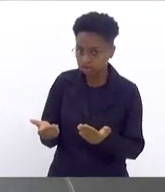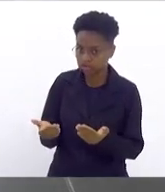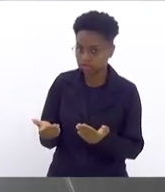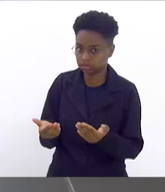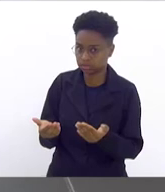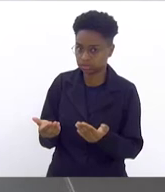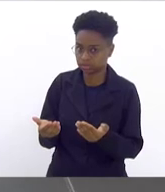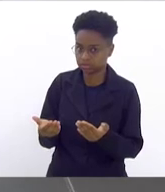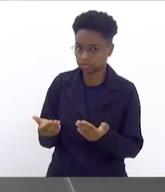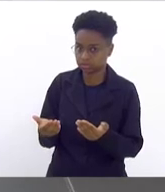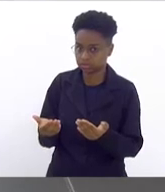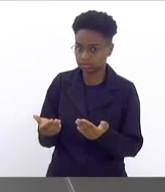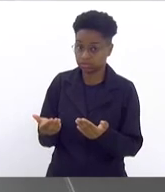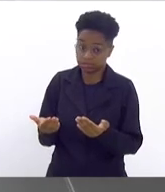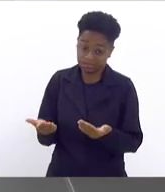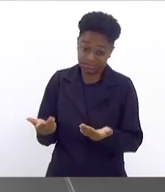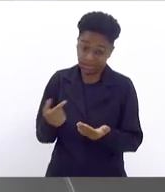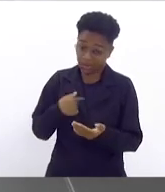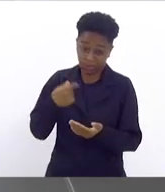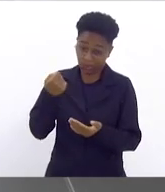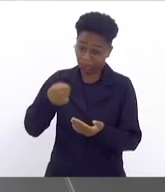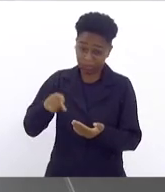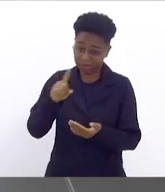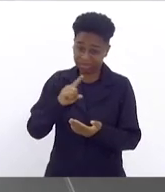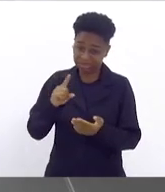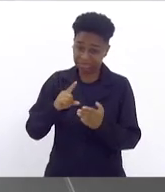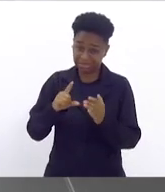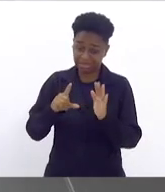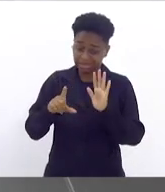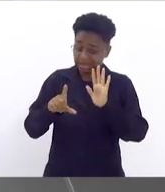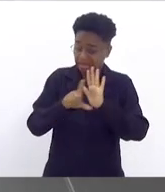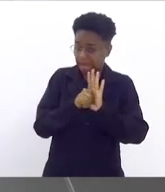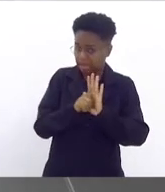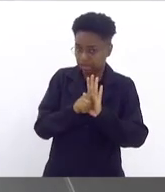e para isso não precisou lei específica,